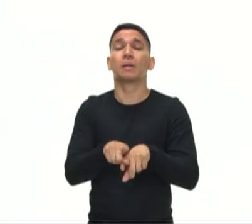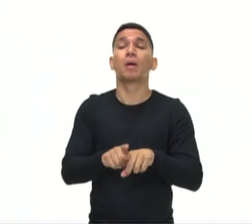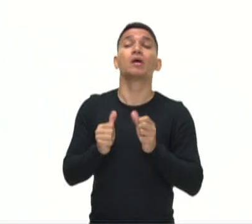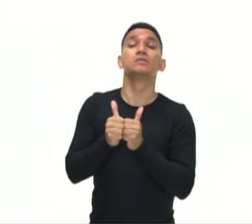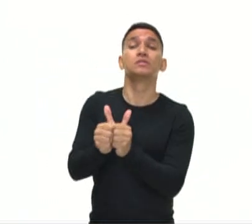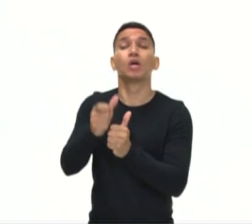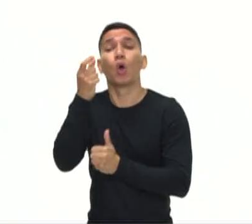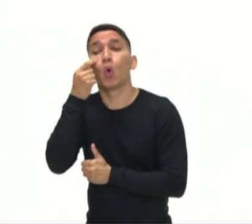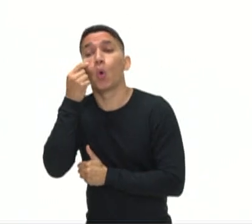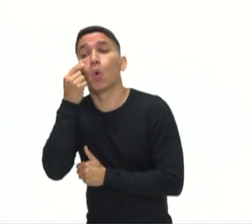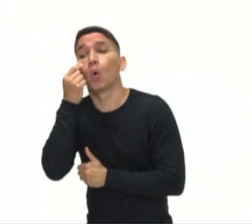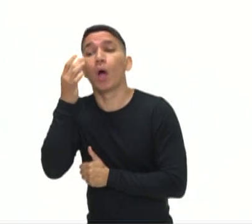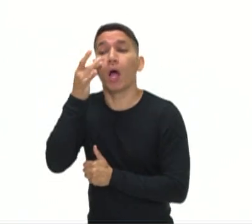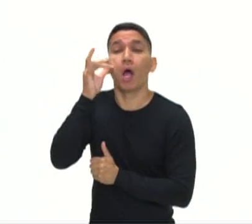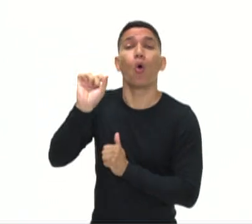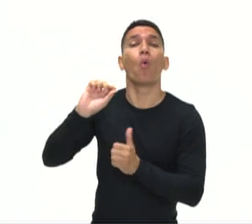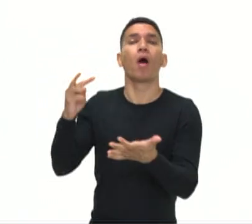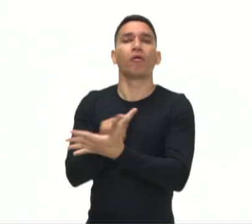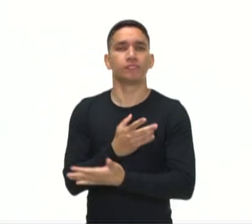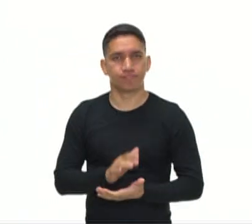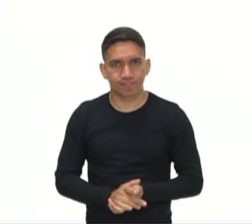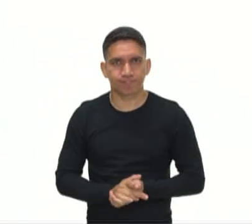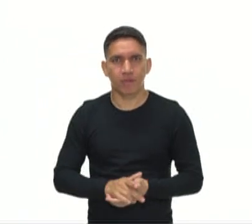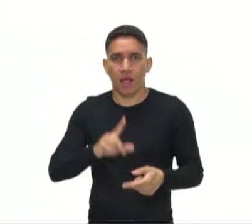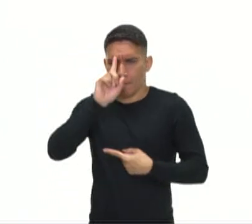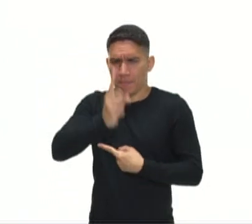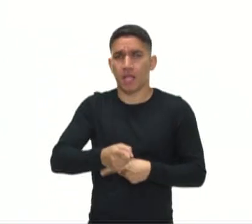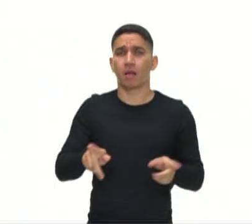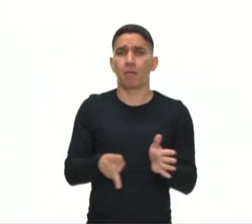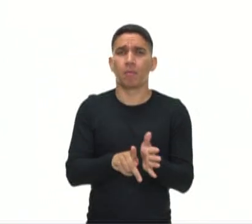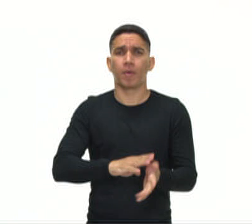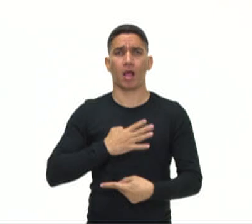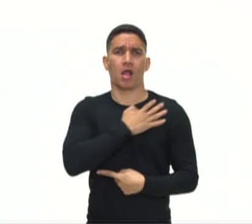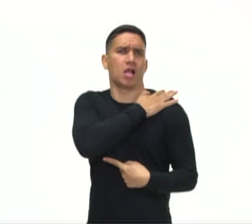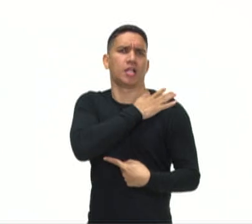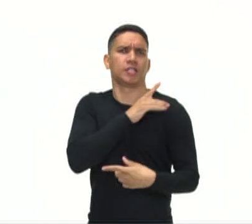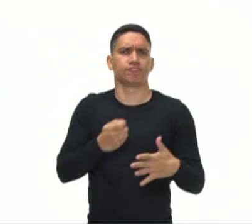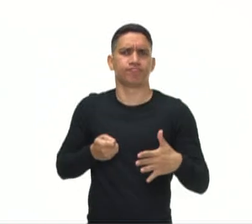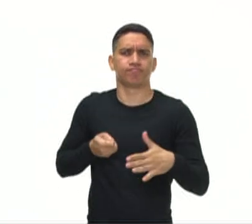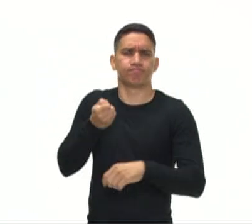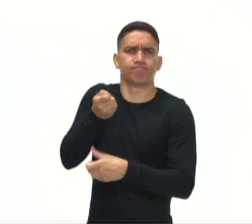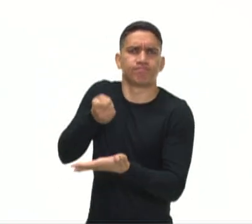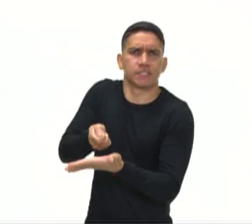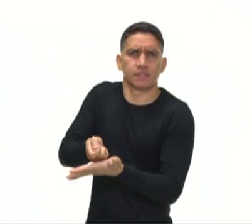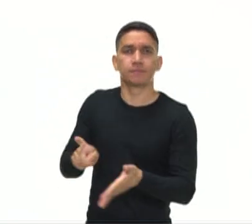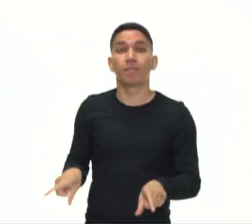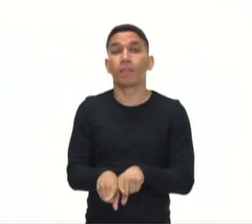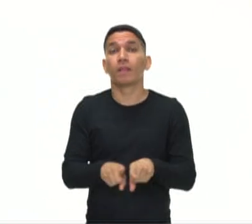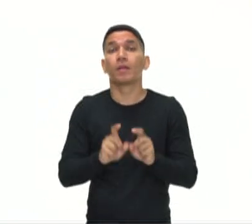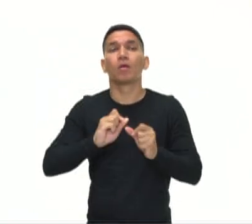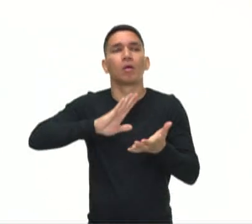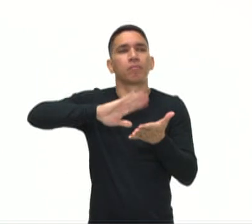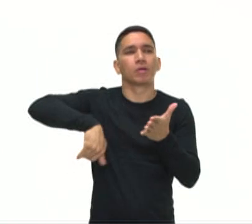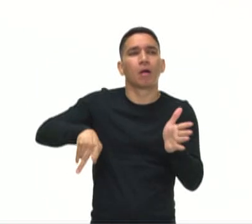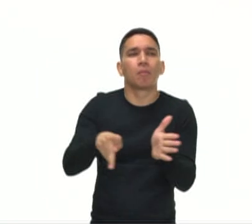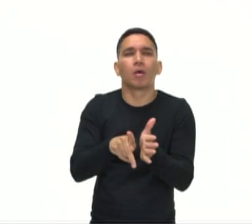Usou o exército para impor sua autoridade. Governou através da doutrina do direito divino de Jacques